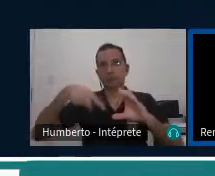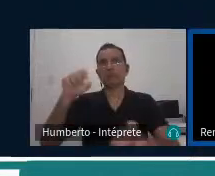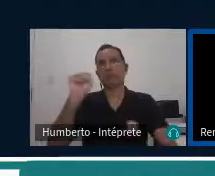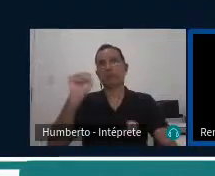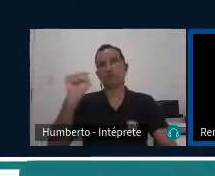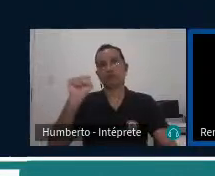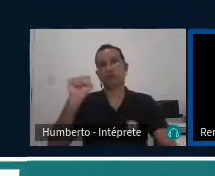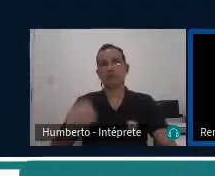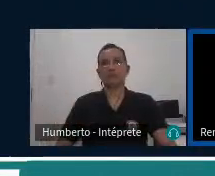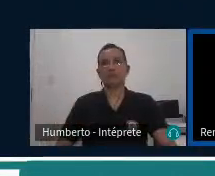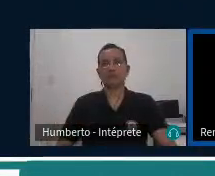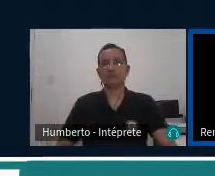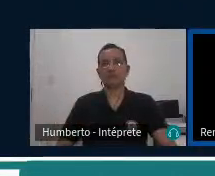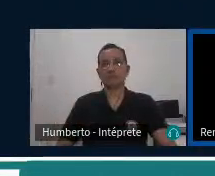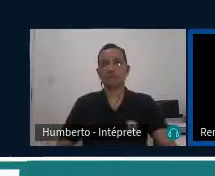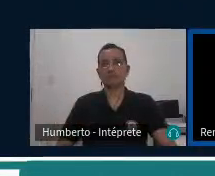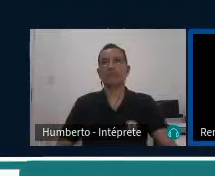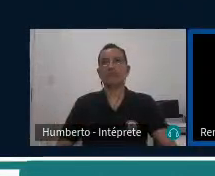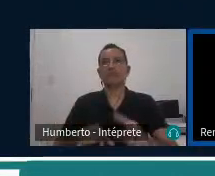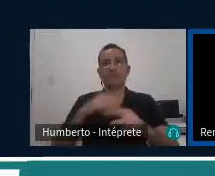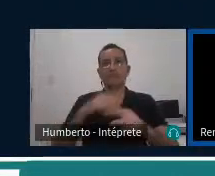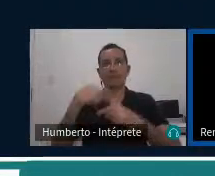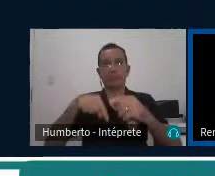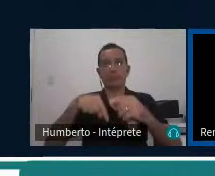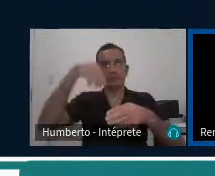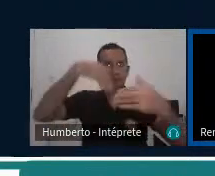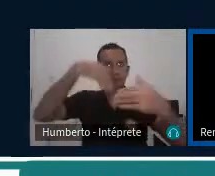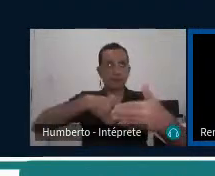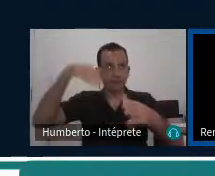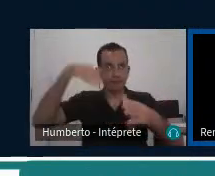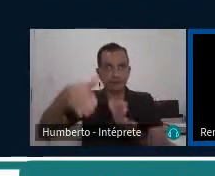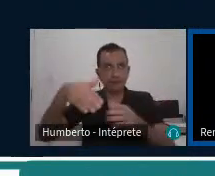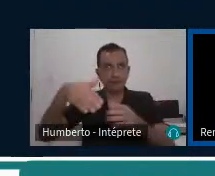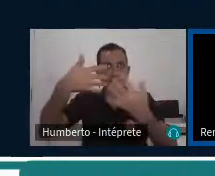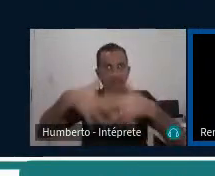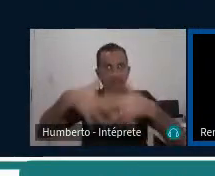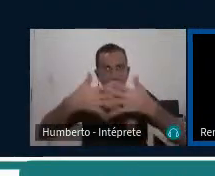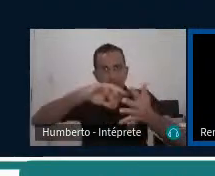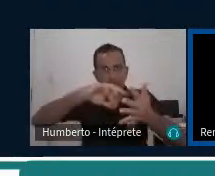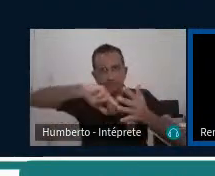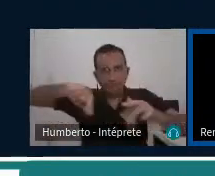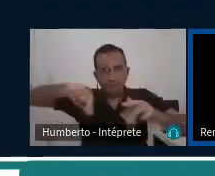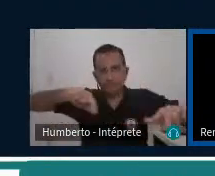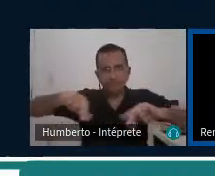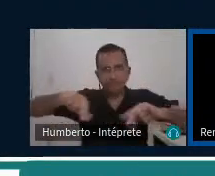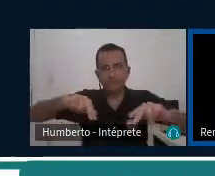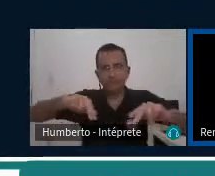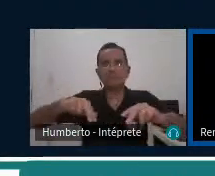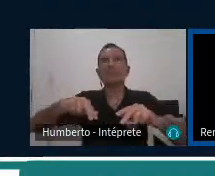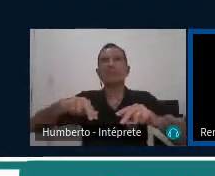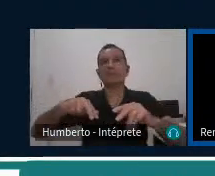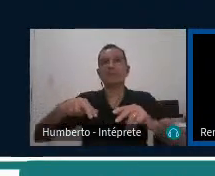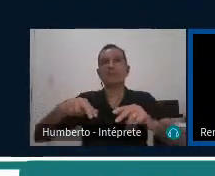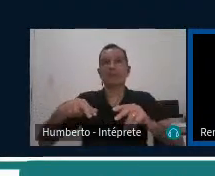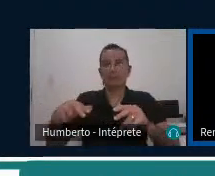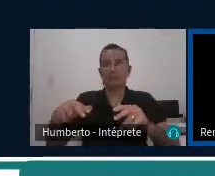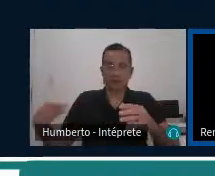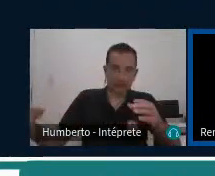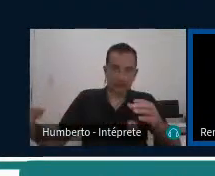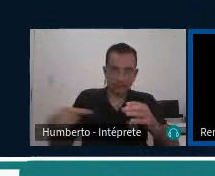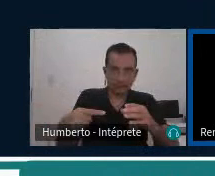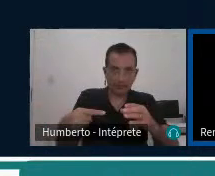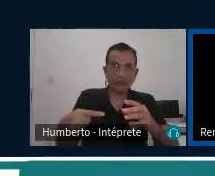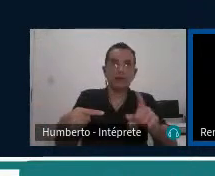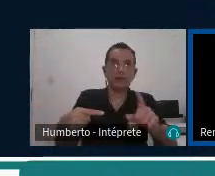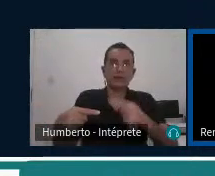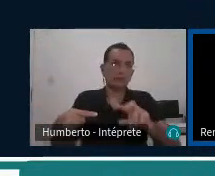Depois de passar pela caixa redutora. Então, depois de passar pela caixa redutora, aquelas 650 rotações por minuto do motor terminam em